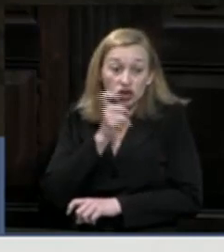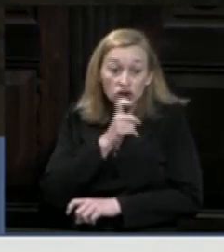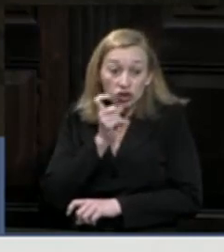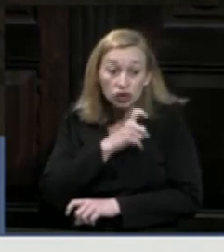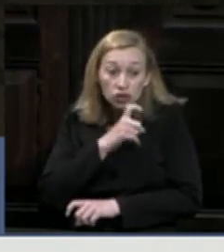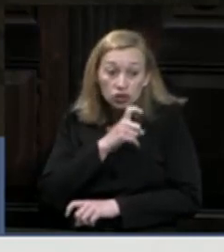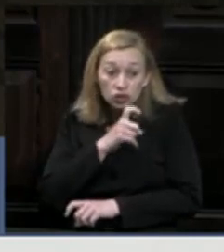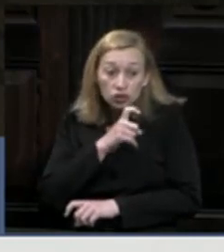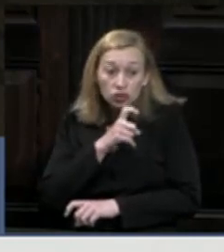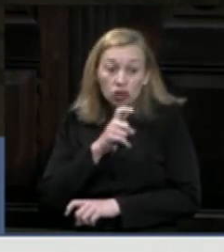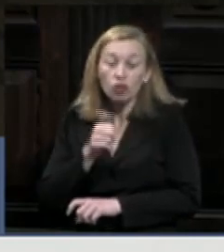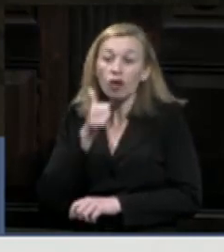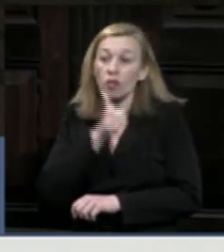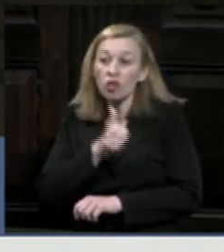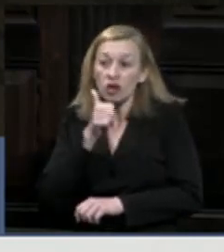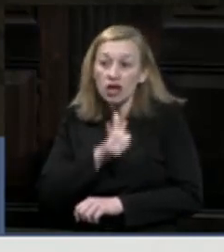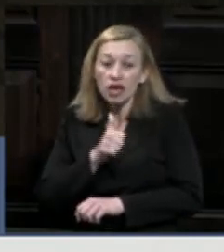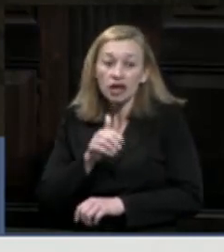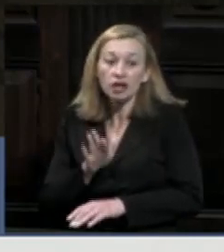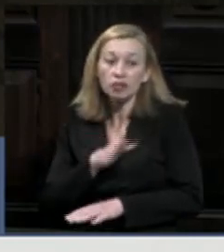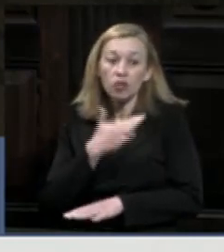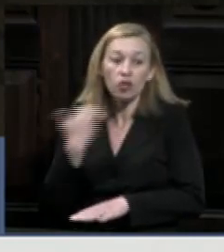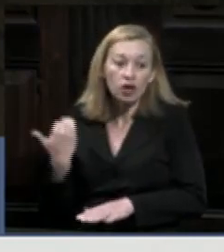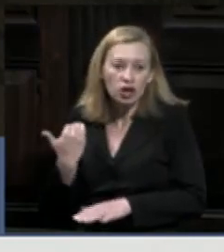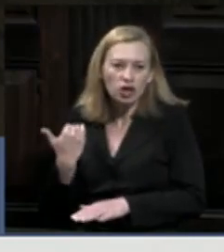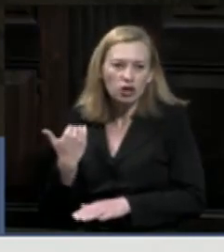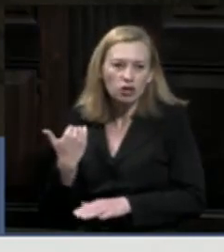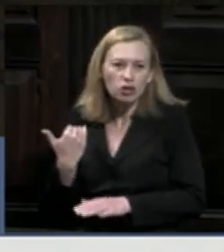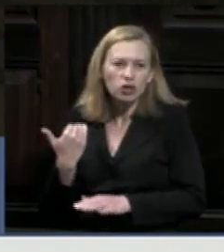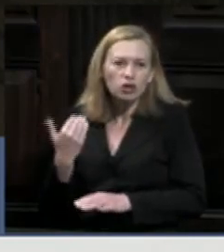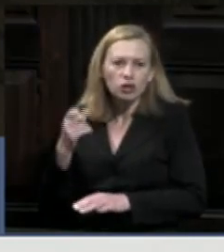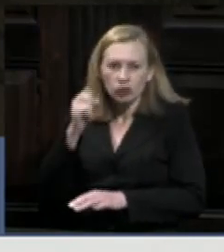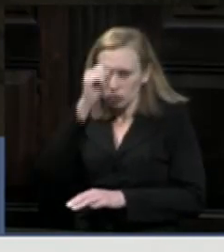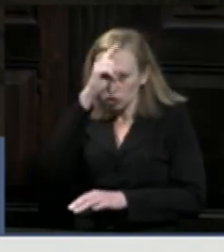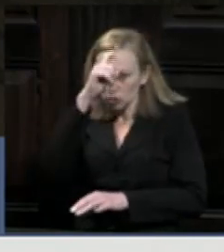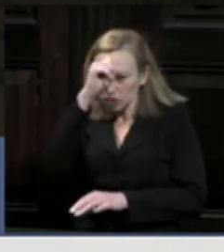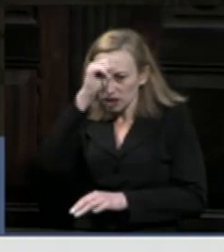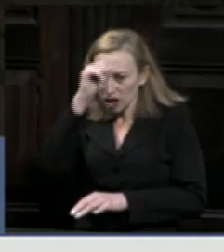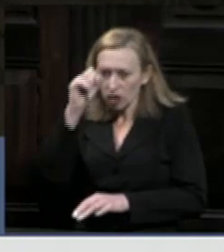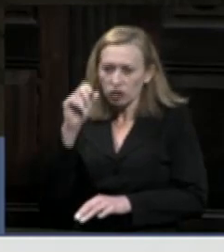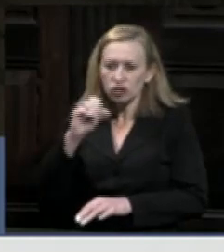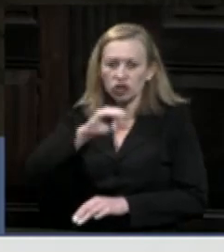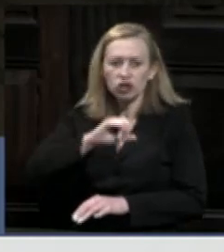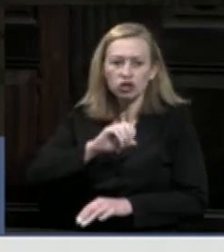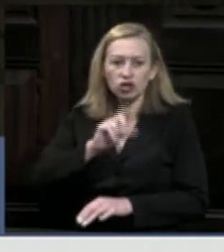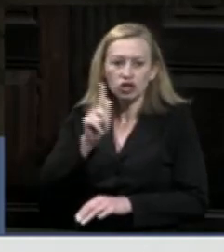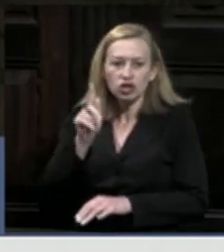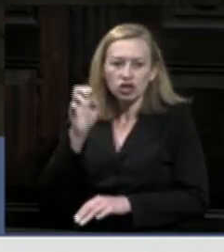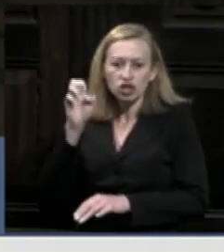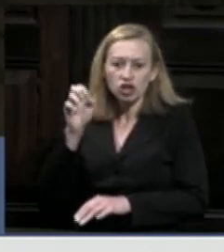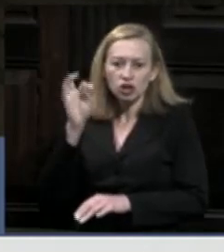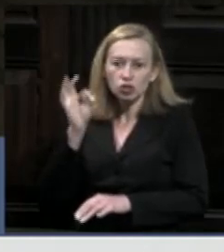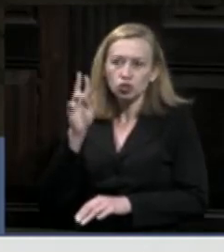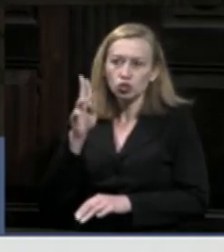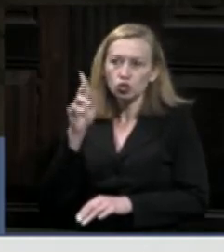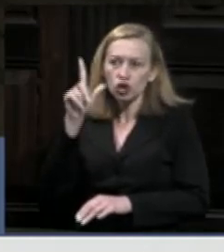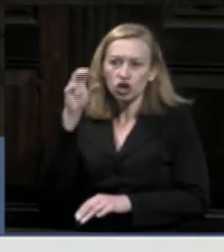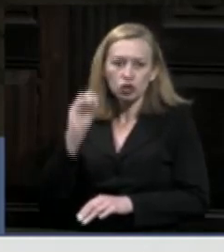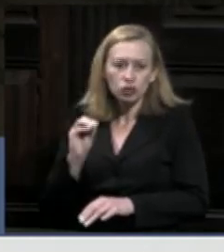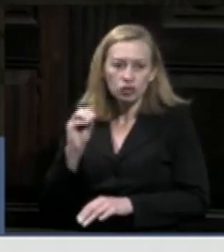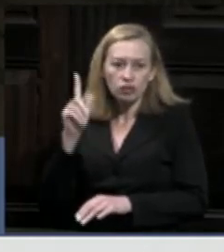que acabou falecendo no hospital getúlio vargas talvez se não me falha a memória